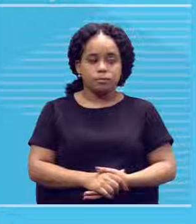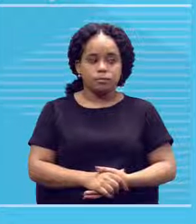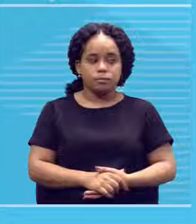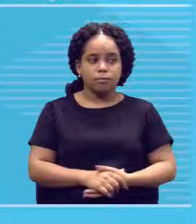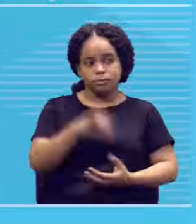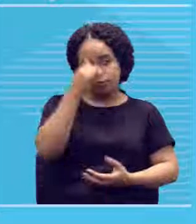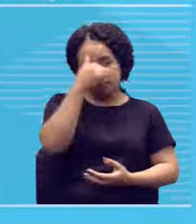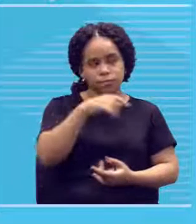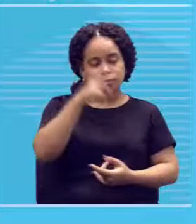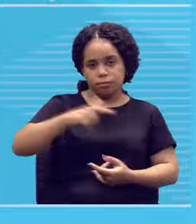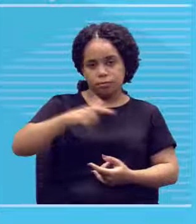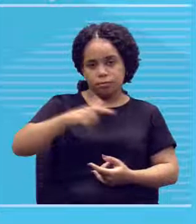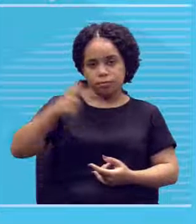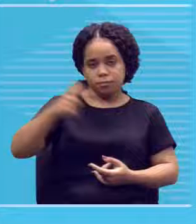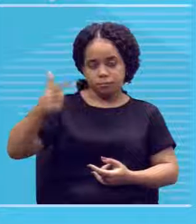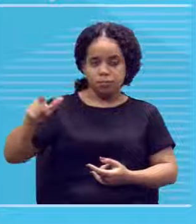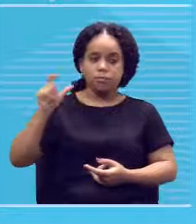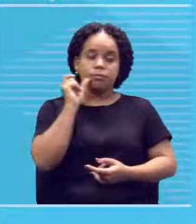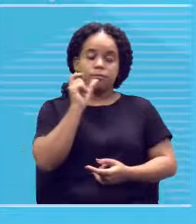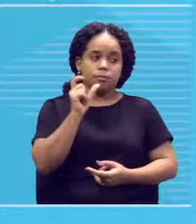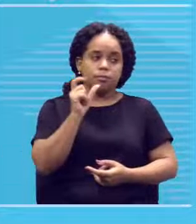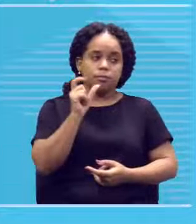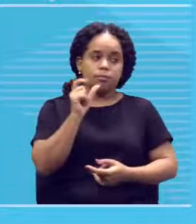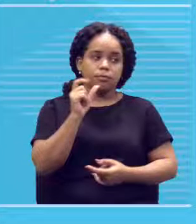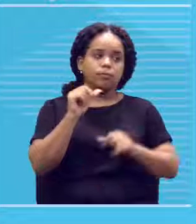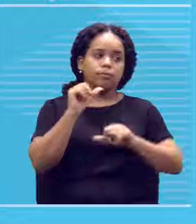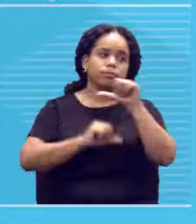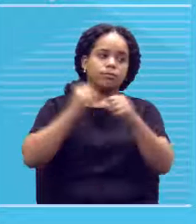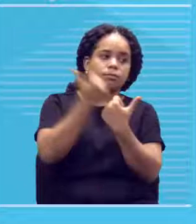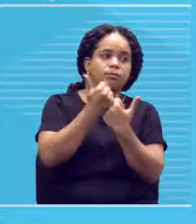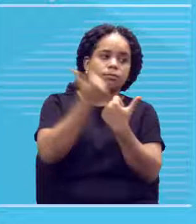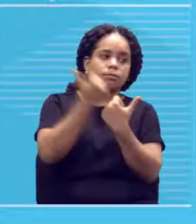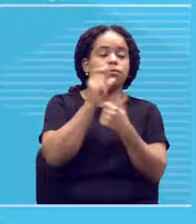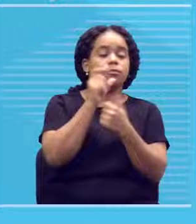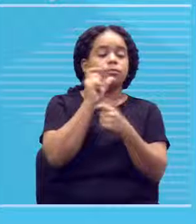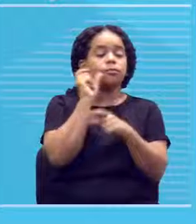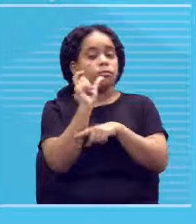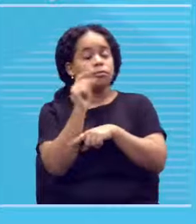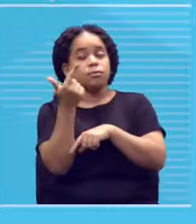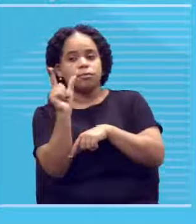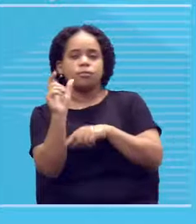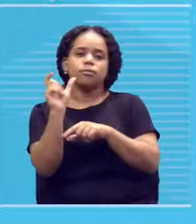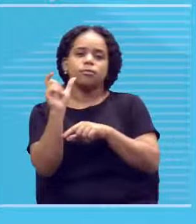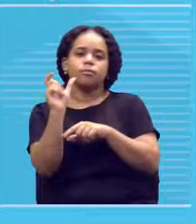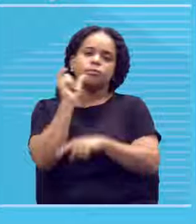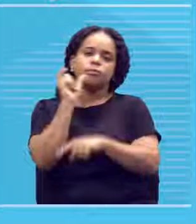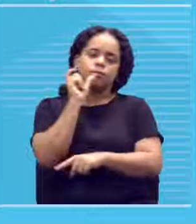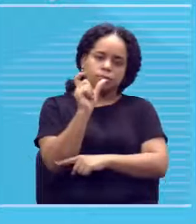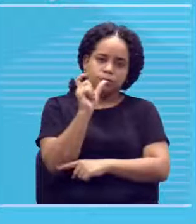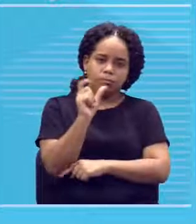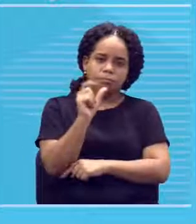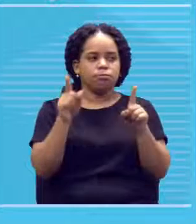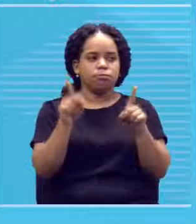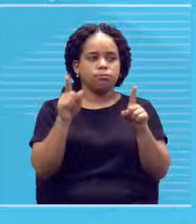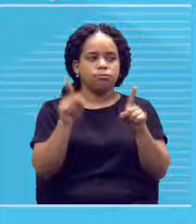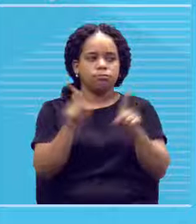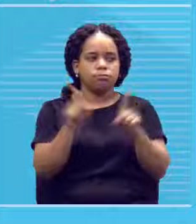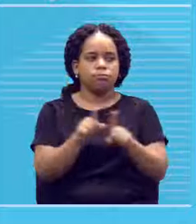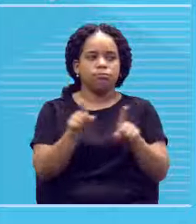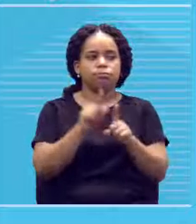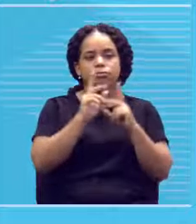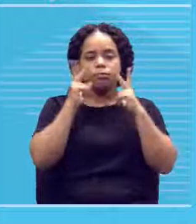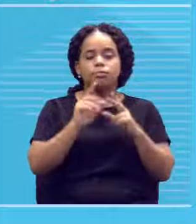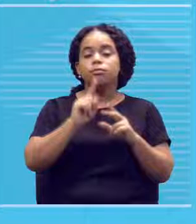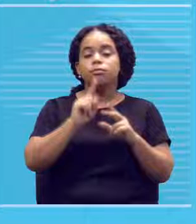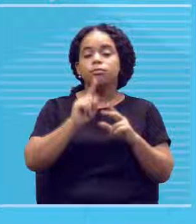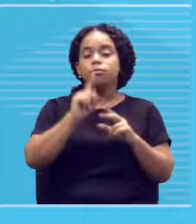evite repetições de palavras substituindo as palavras por outras que transmitem a